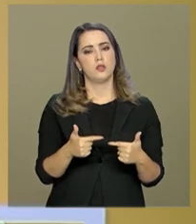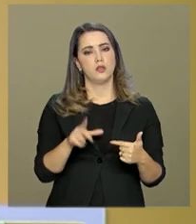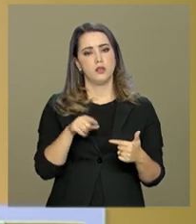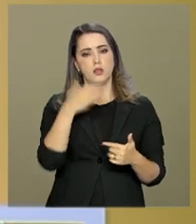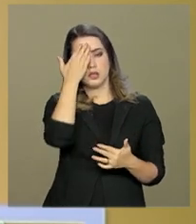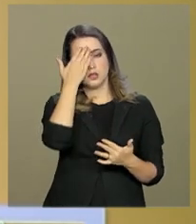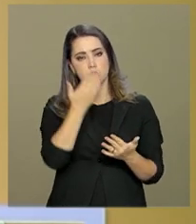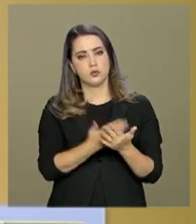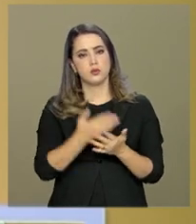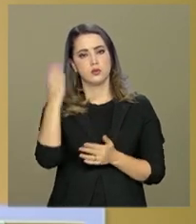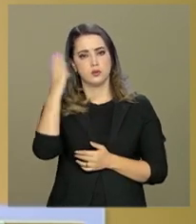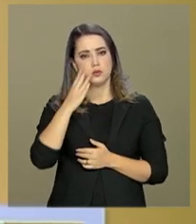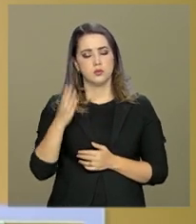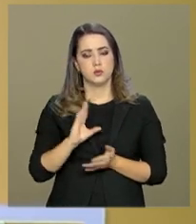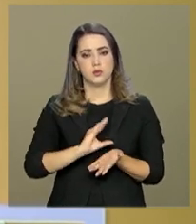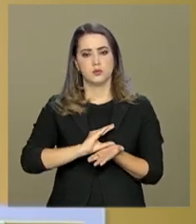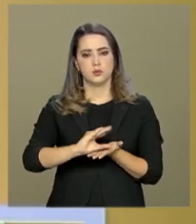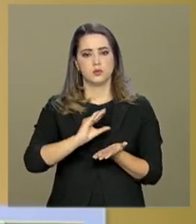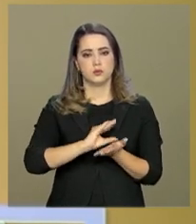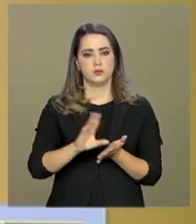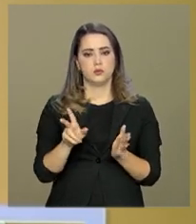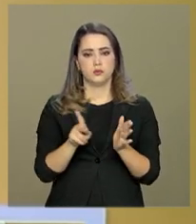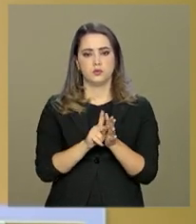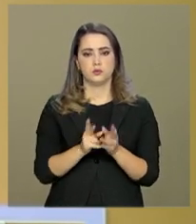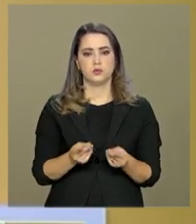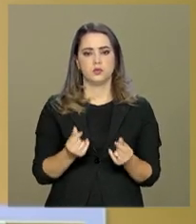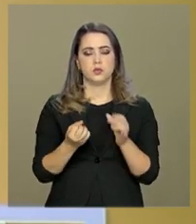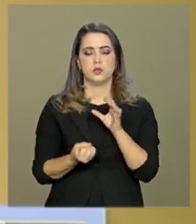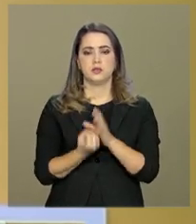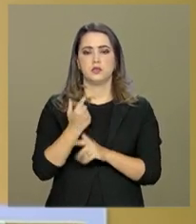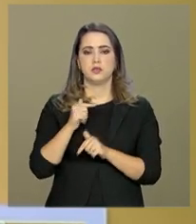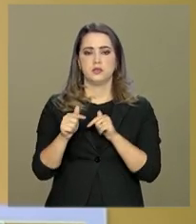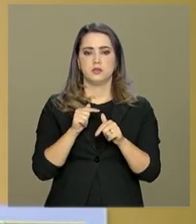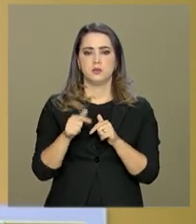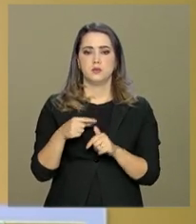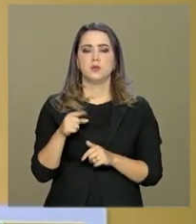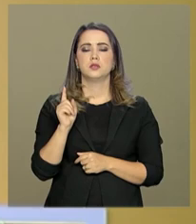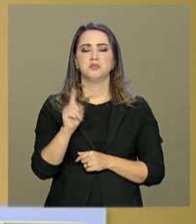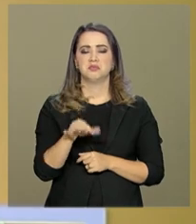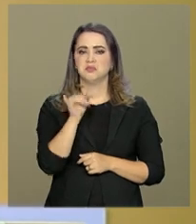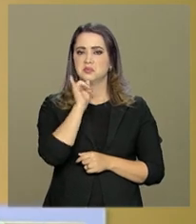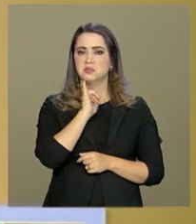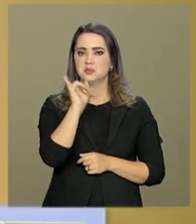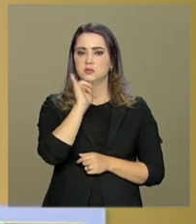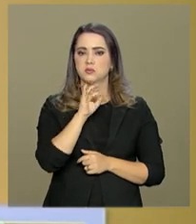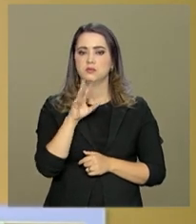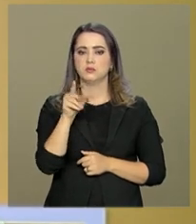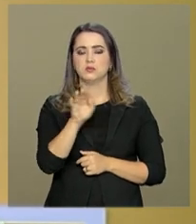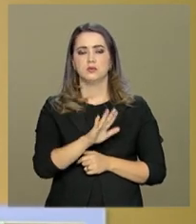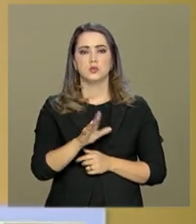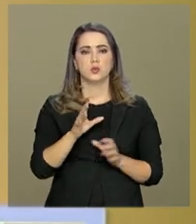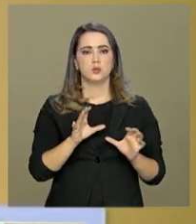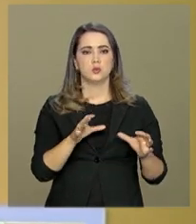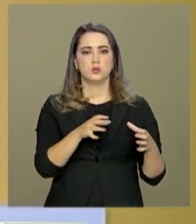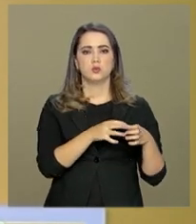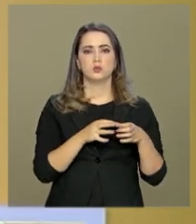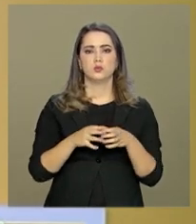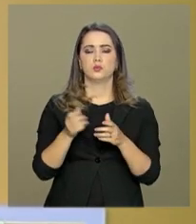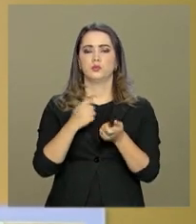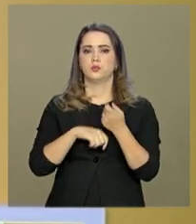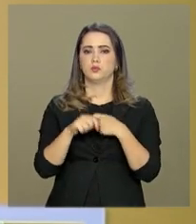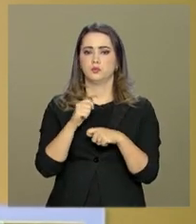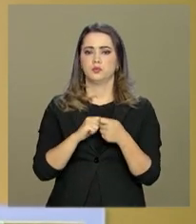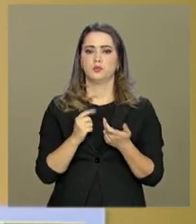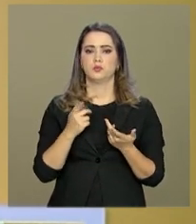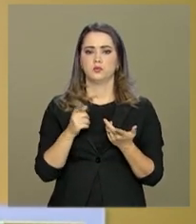acreditam no brasil que investem seu dinheiro que geram emprego e acho que é um exemplo para todos os demais setores da economia e